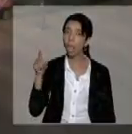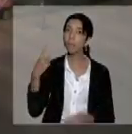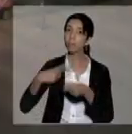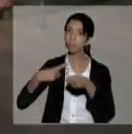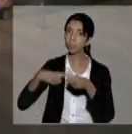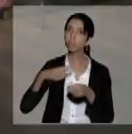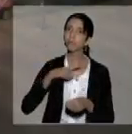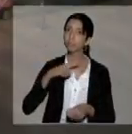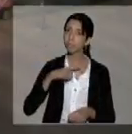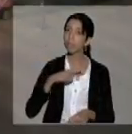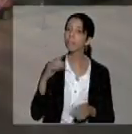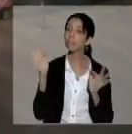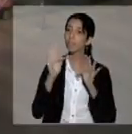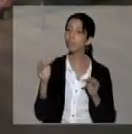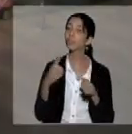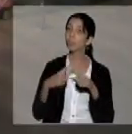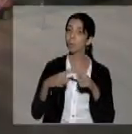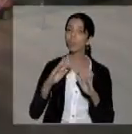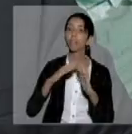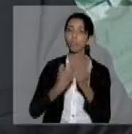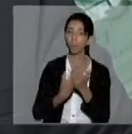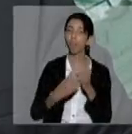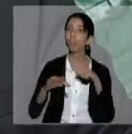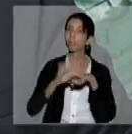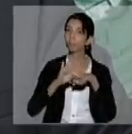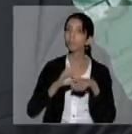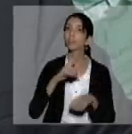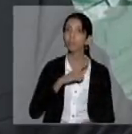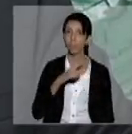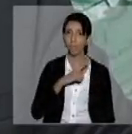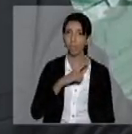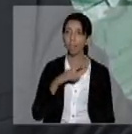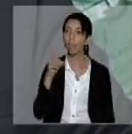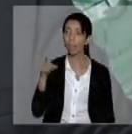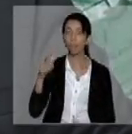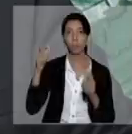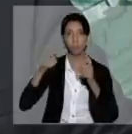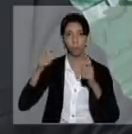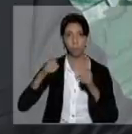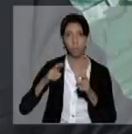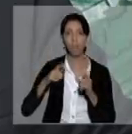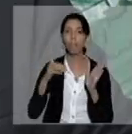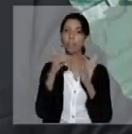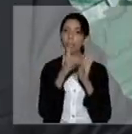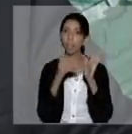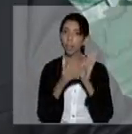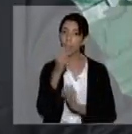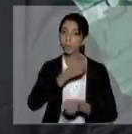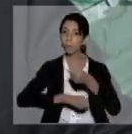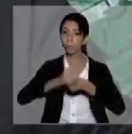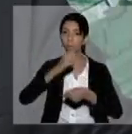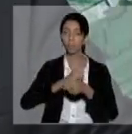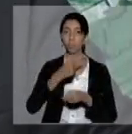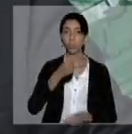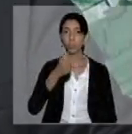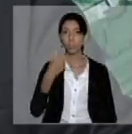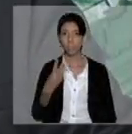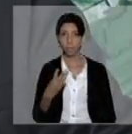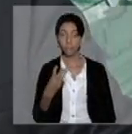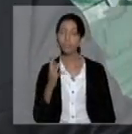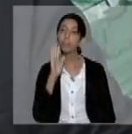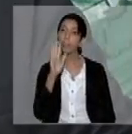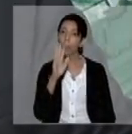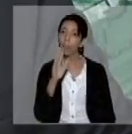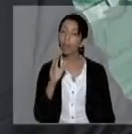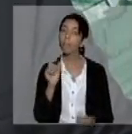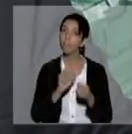a felicidade de ter uma escola técnica. Essa escola técnica em Paracambi foi criada por decreto em 2003. Só